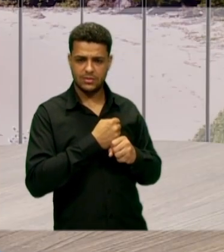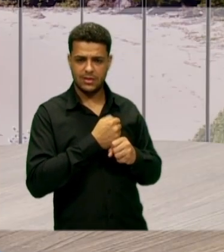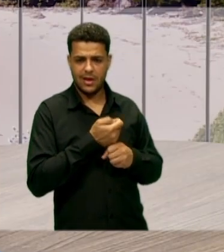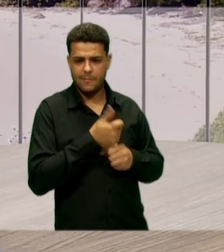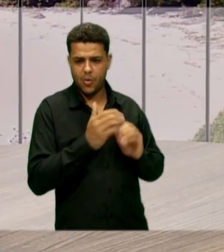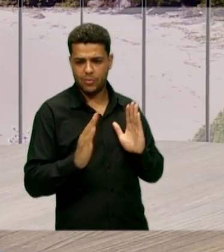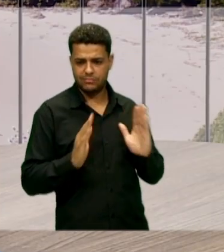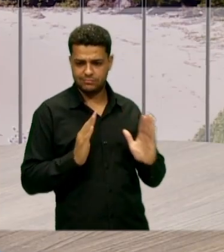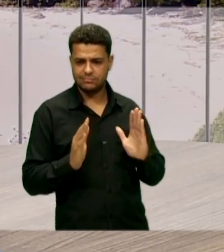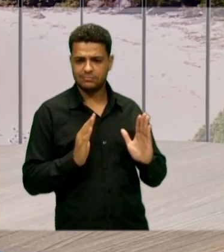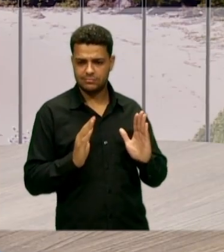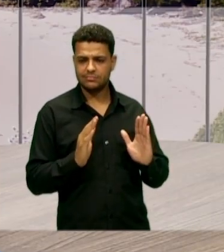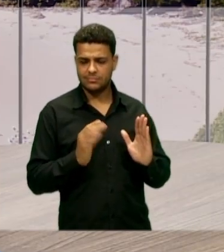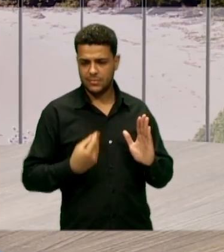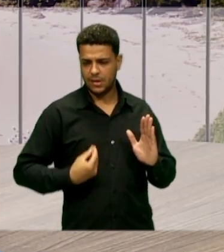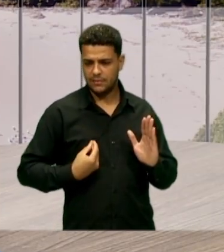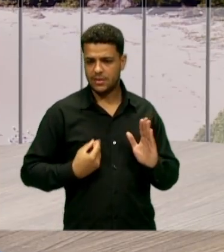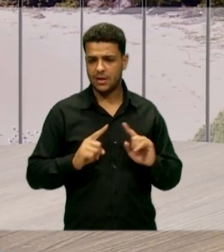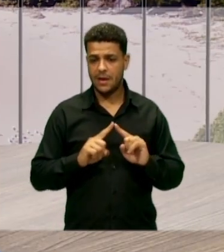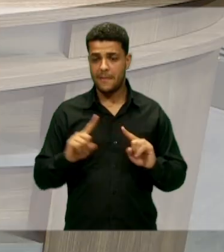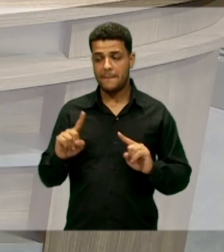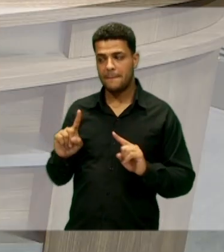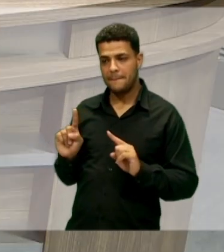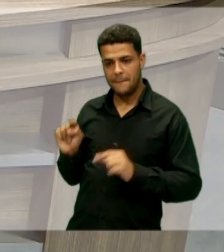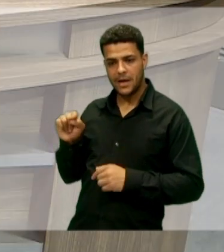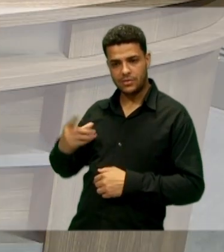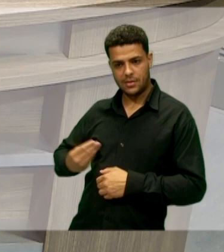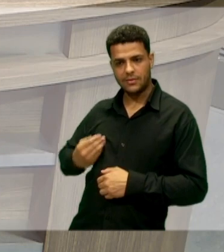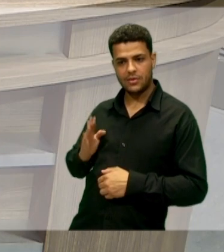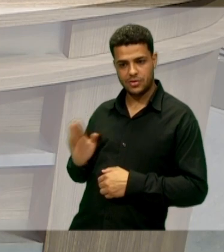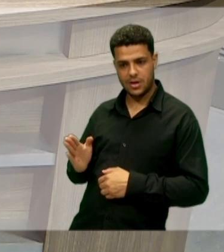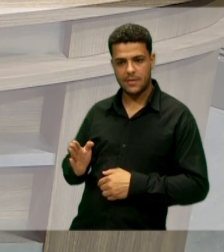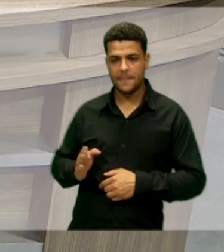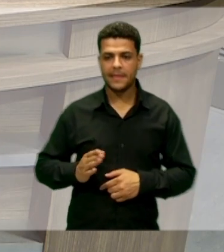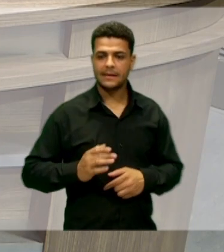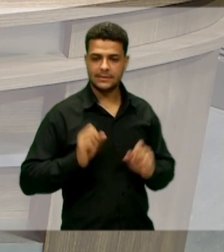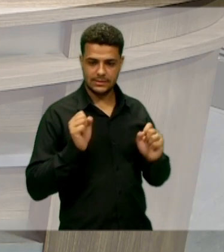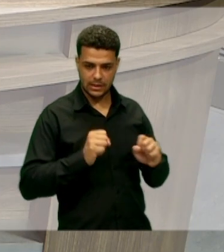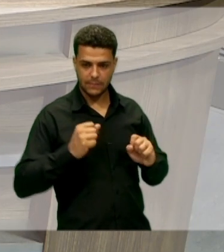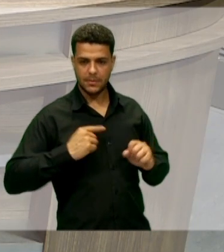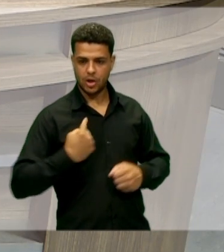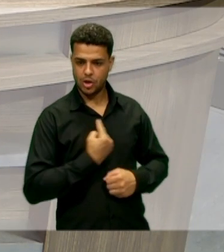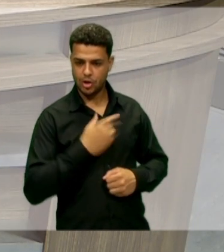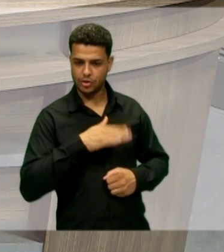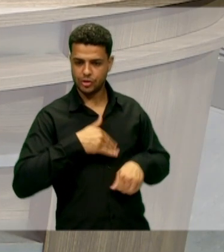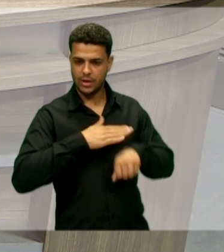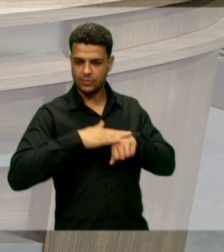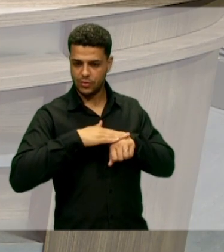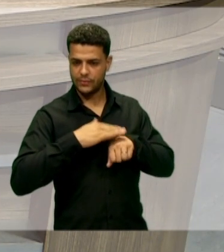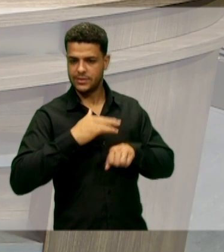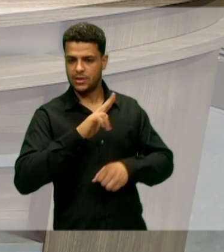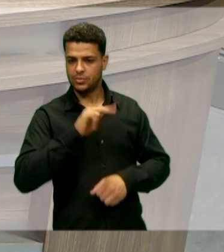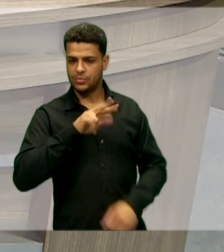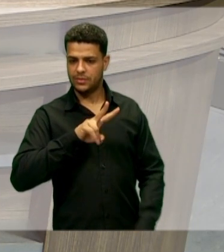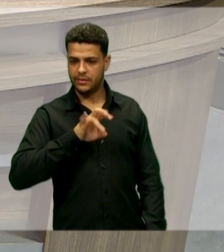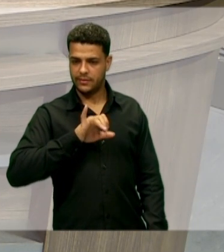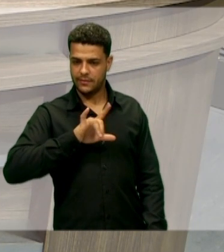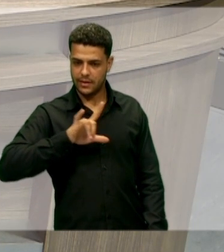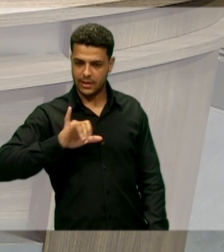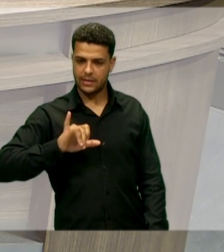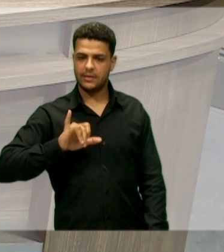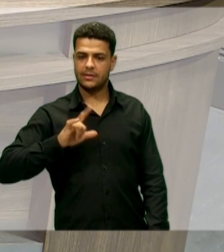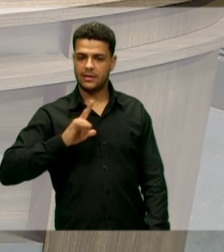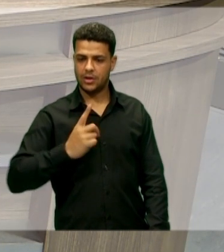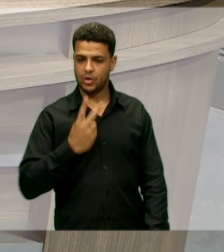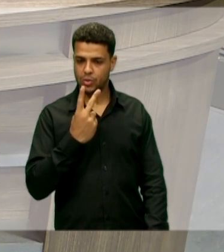pouco tempo, né, de existência, mas já está ali. Já está ali. E a gente já tem conversado com a Univale, a gente já fez